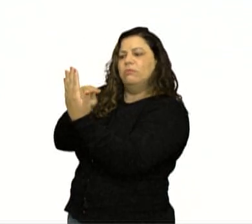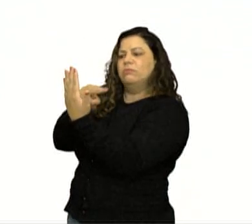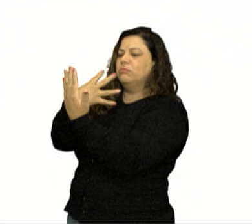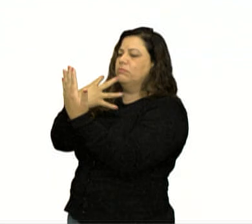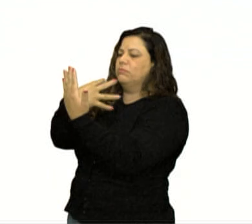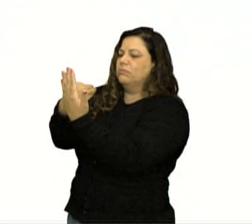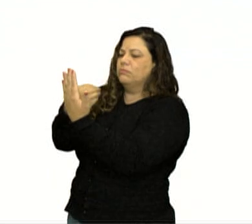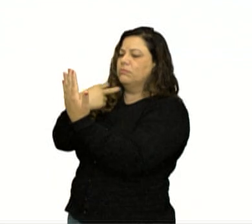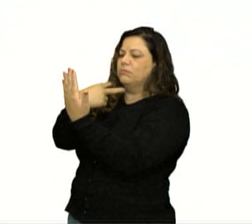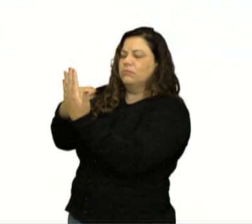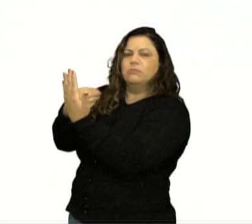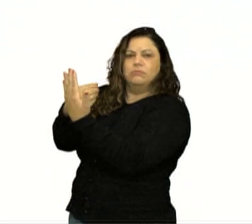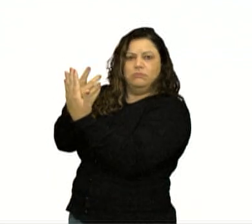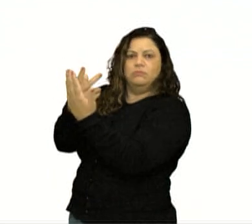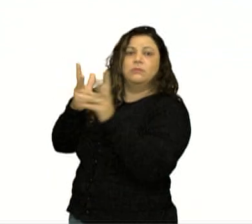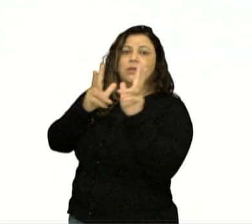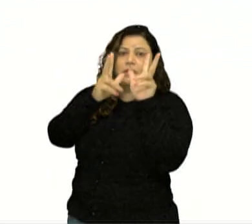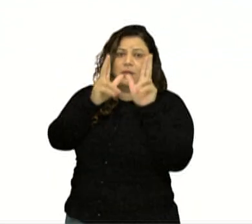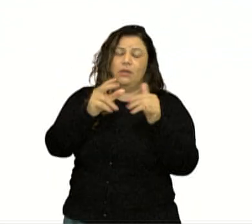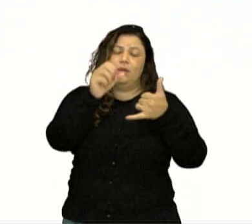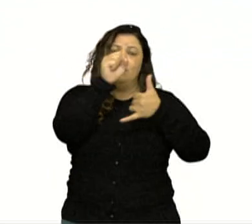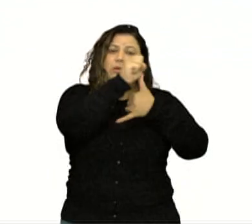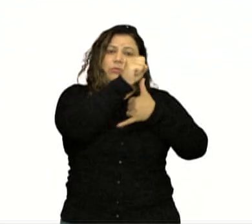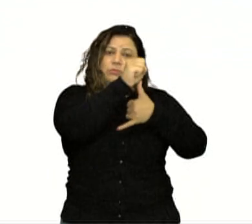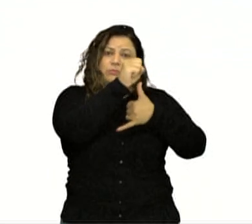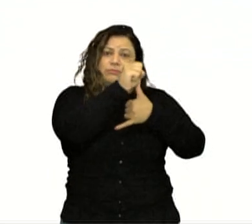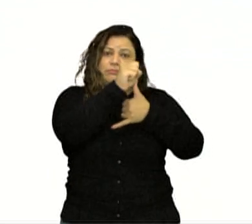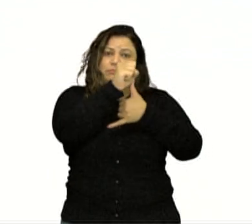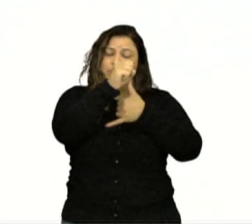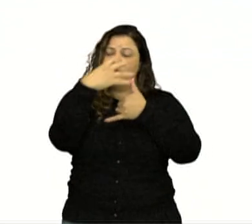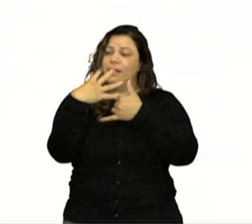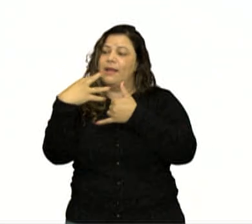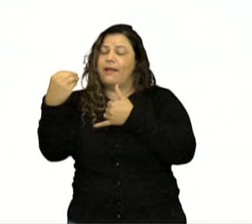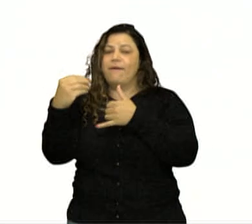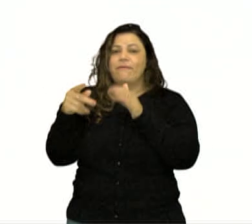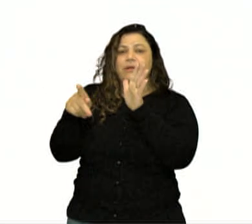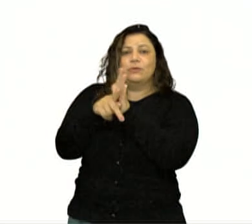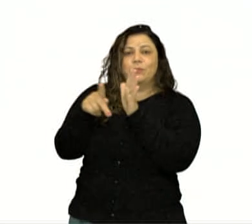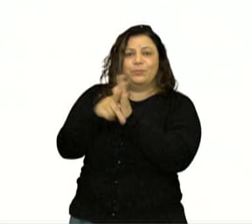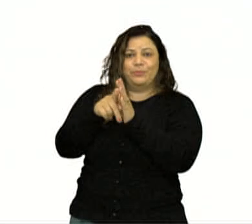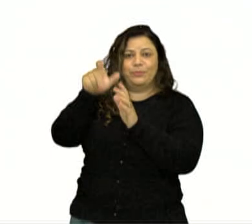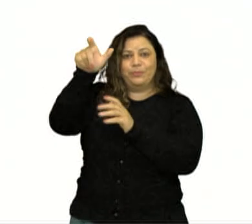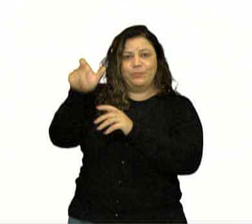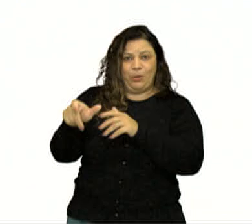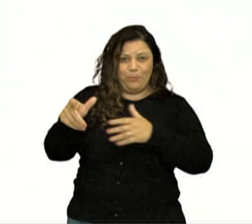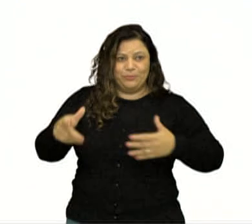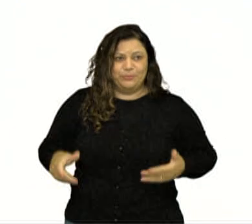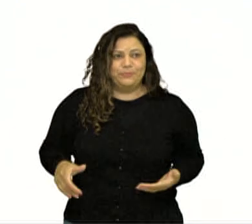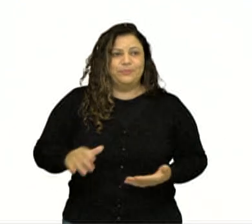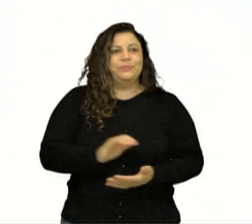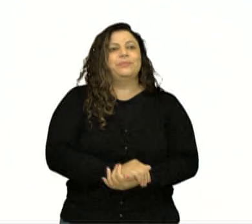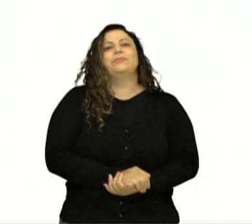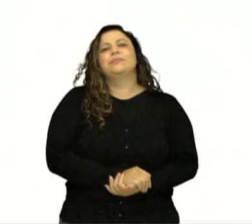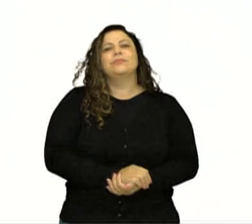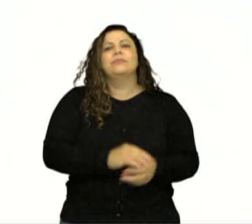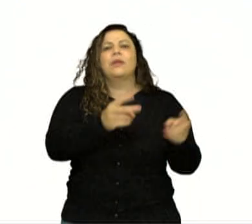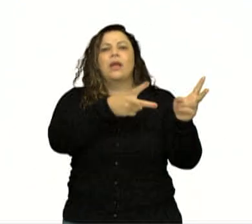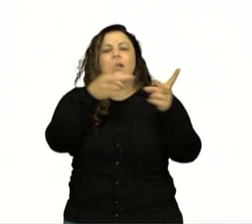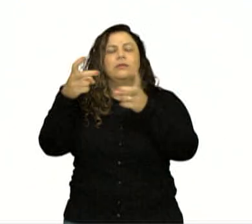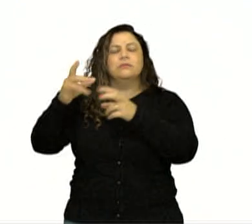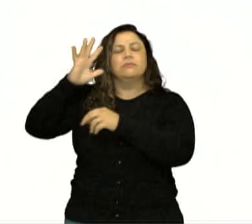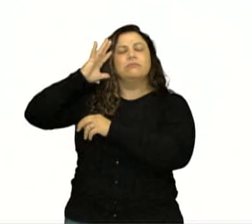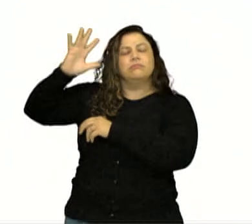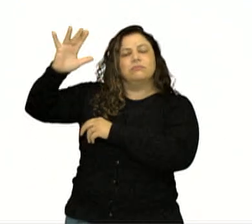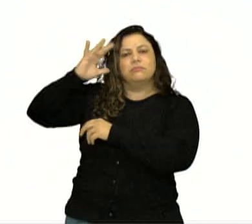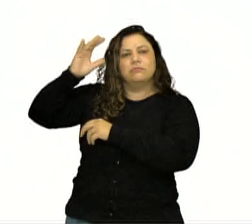ela é realizada pelo sujeito, retorna e reflete sobre o próprio sujeito. Vamos observar aqui a voz